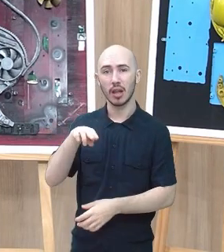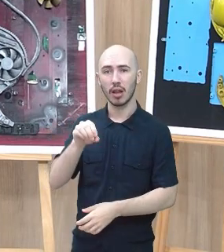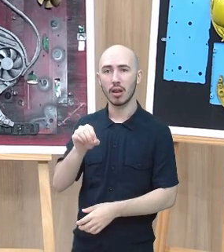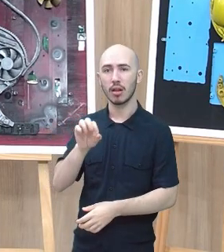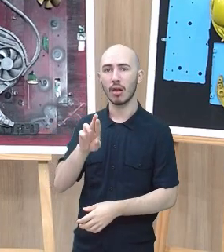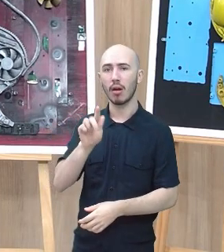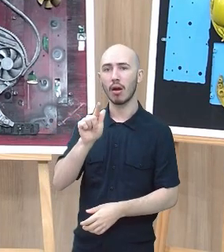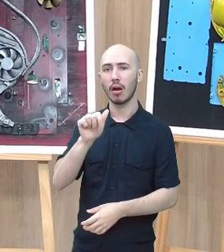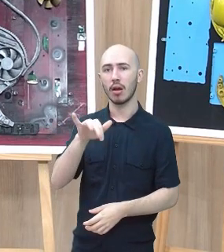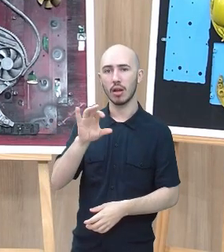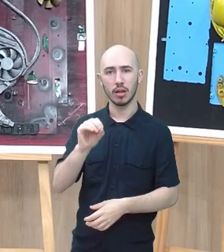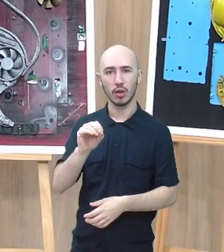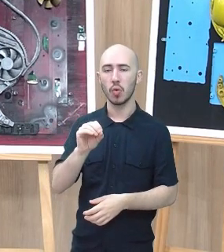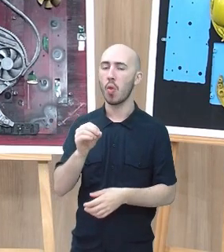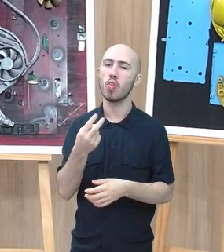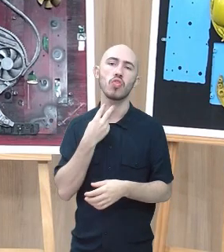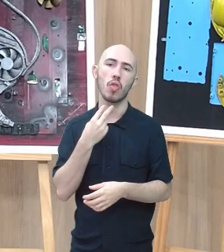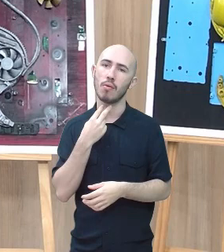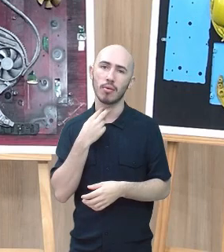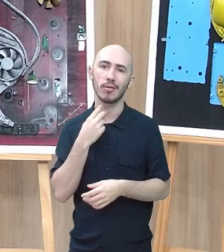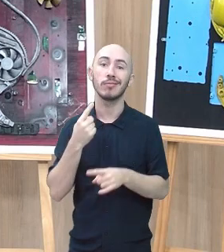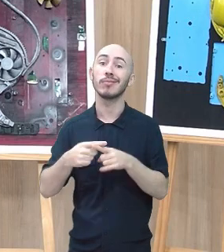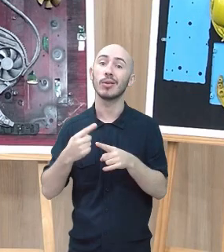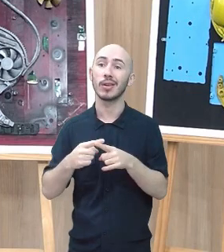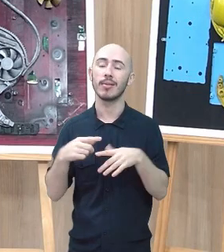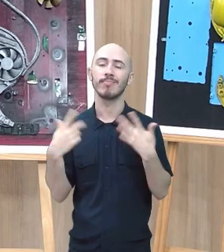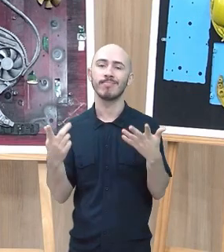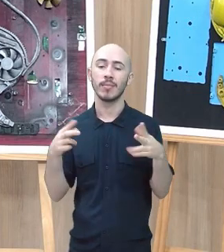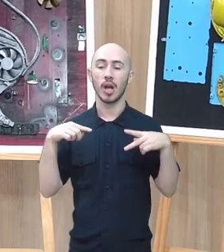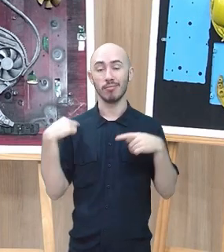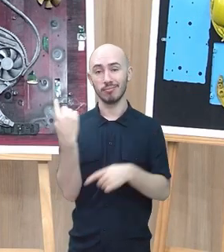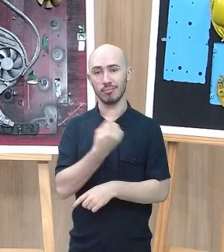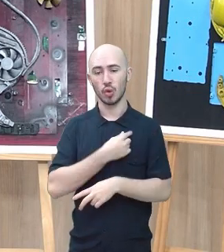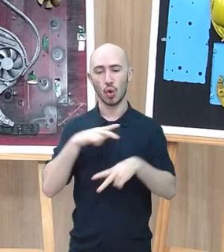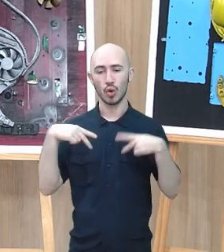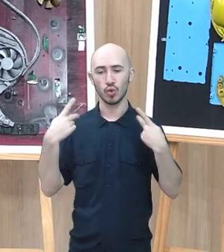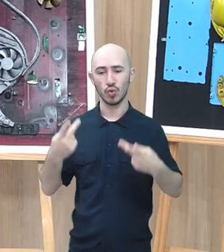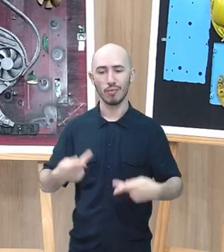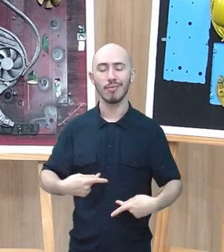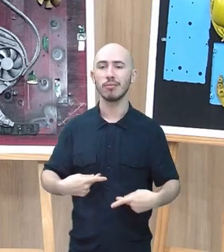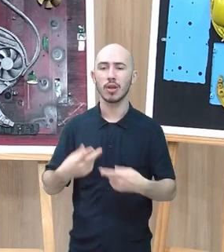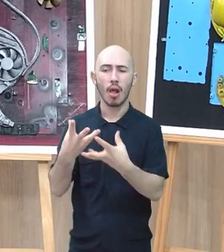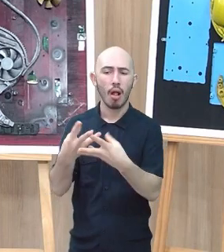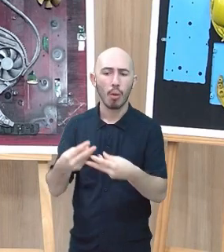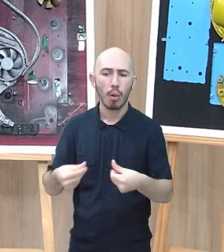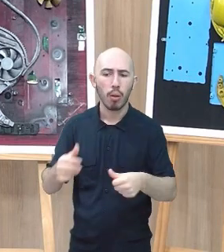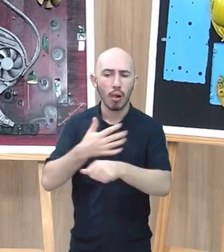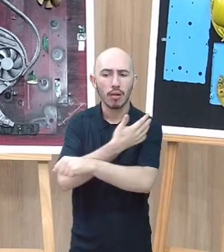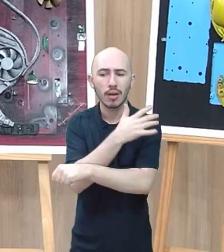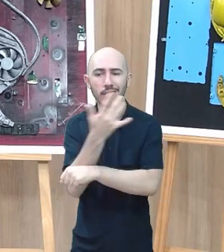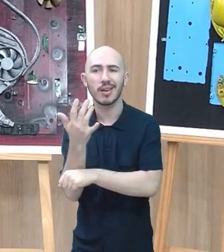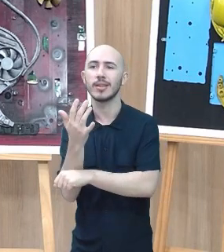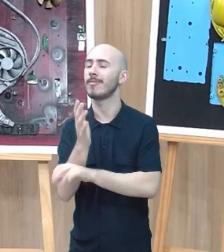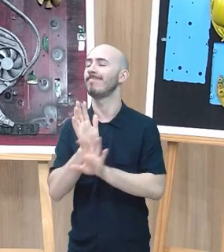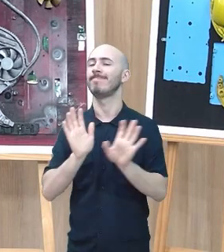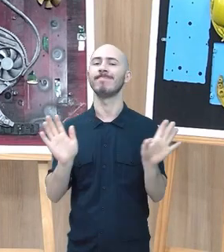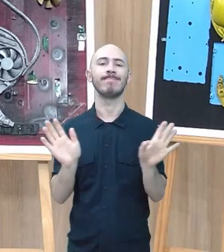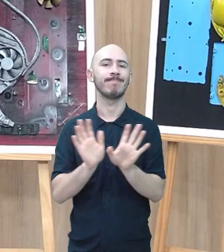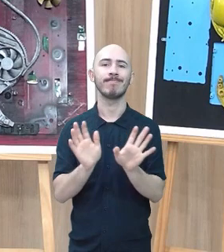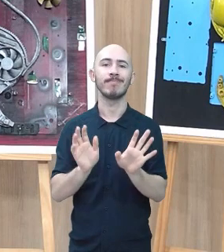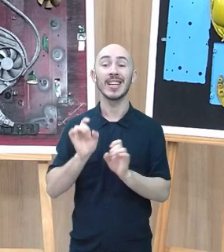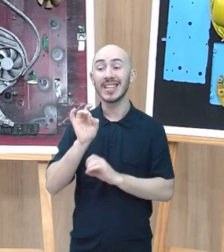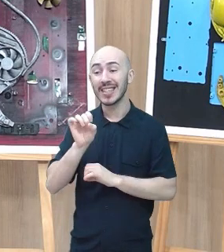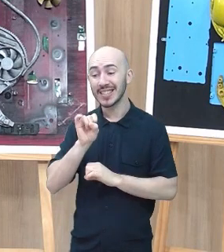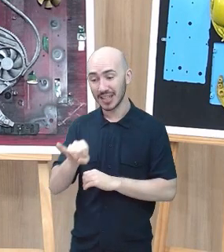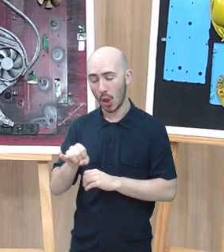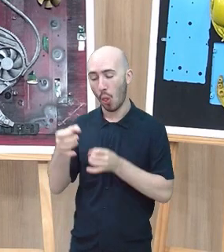né, para nós seres humanos, porque ele não é biodegradável e se a gente descarta ele de uma forma inadequada,